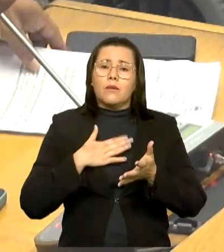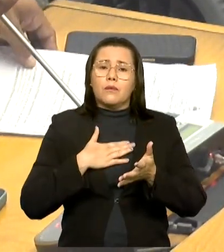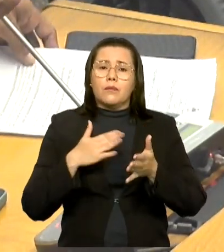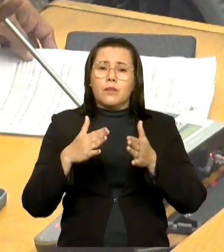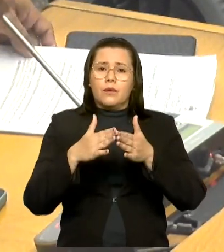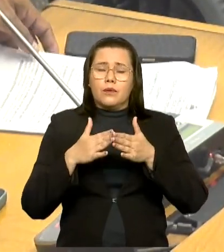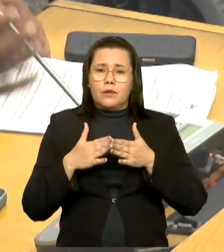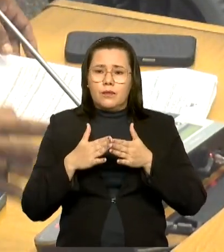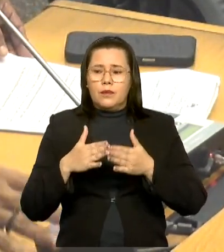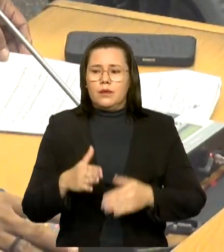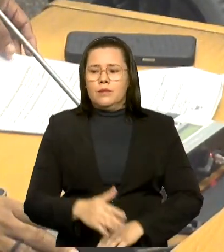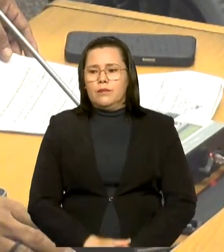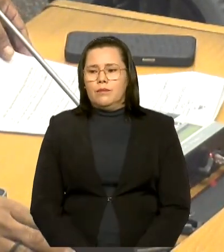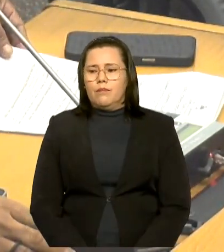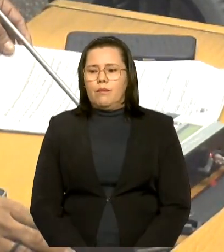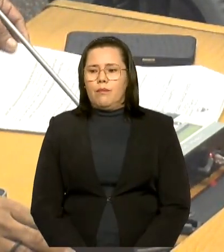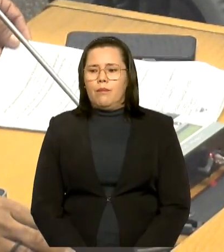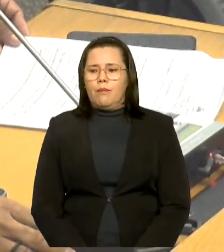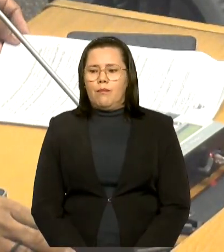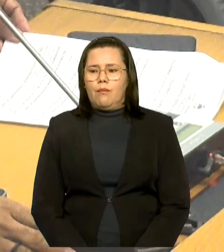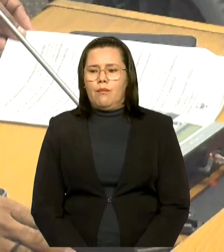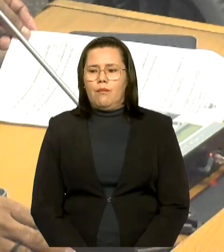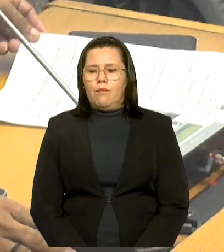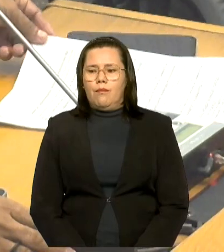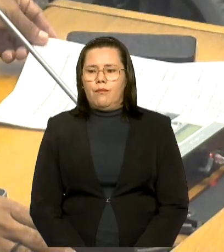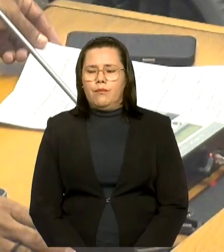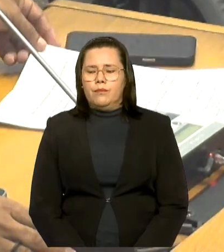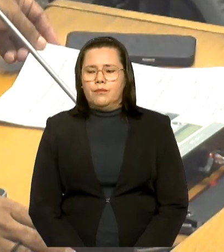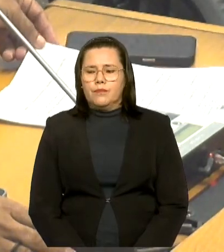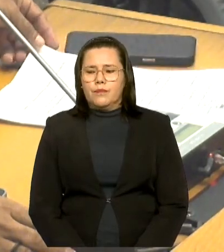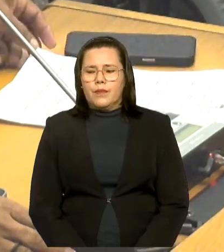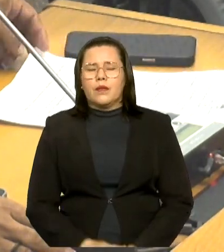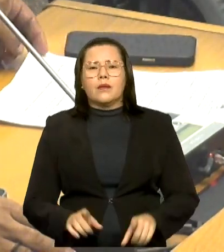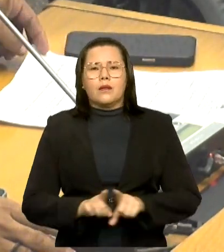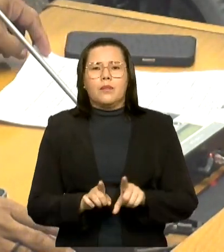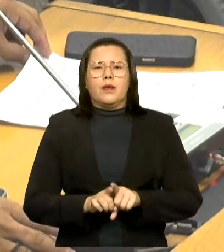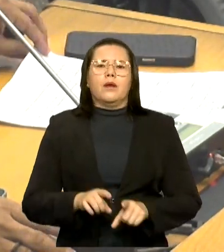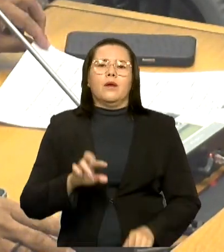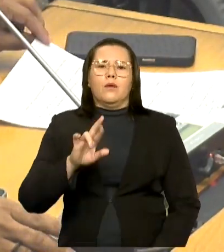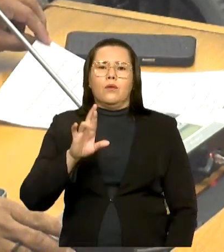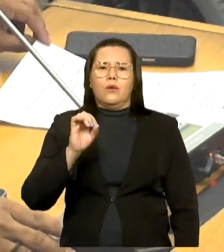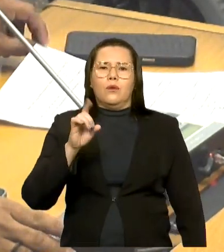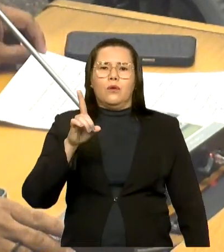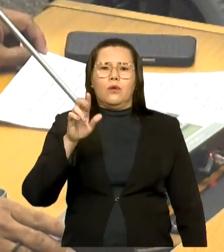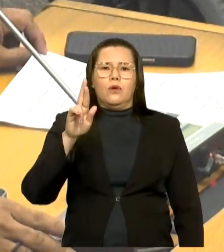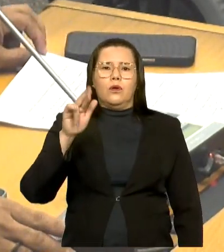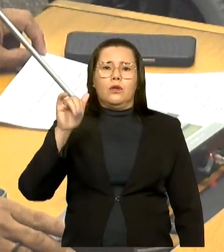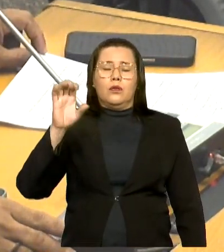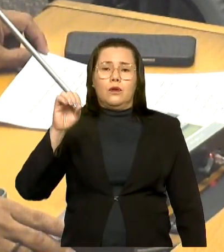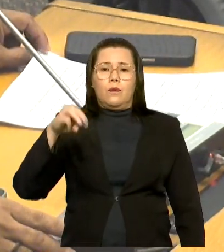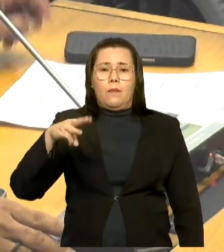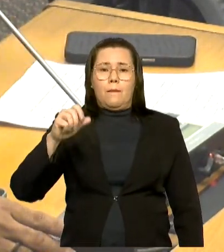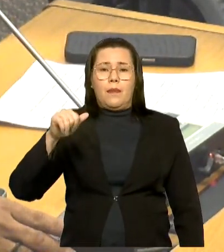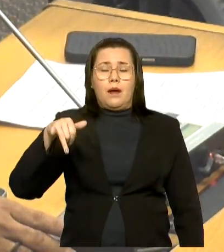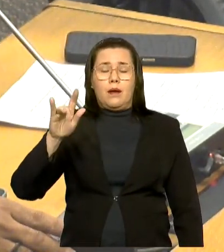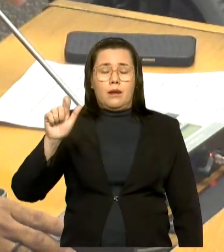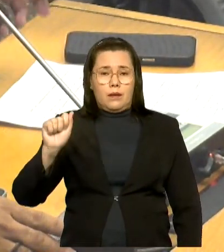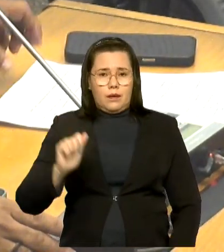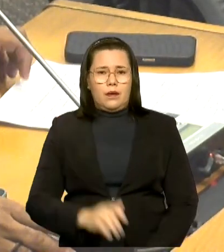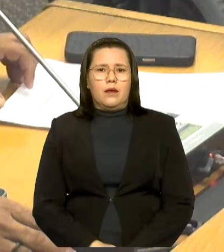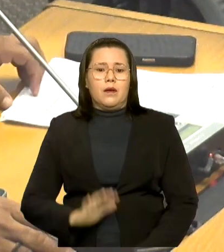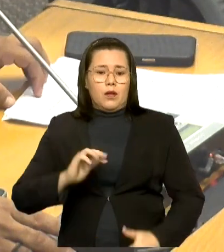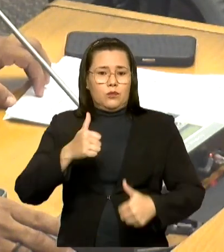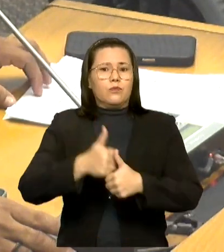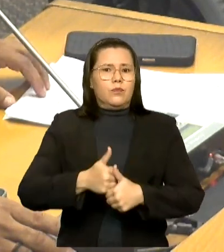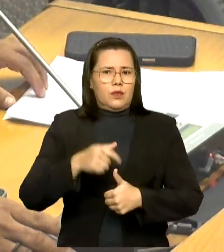de congratulações a Rodrigo Maia por assumir uma vaga no TRE, e encabeçado pelo senhor, pelo deputado Carlos Lula e os demais